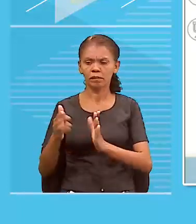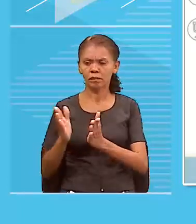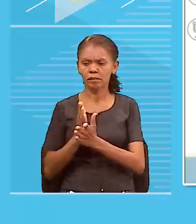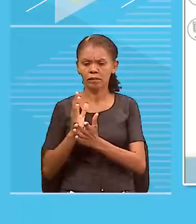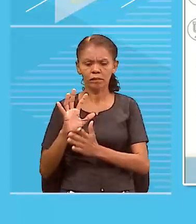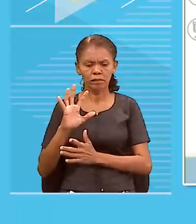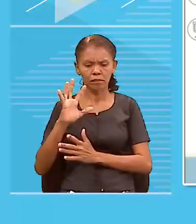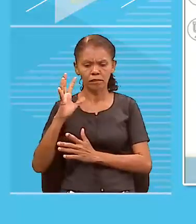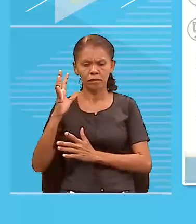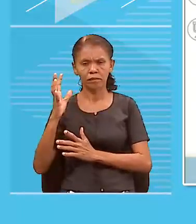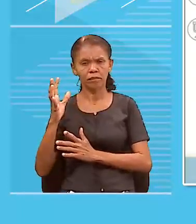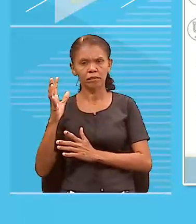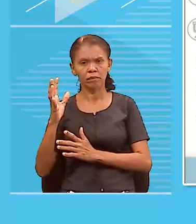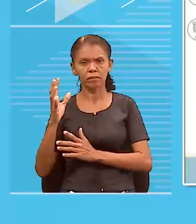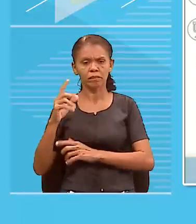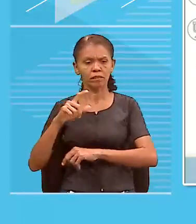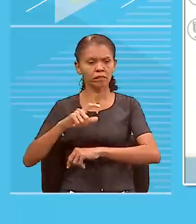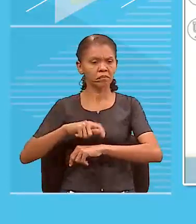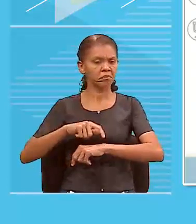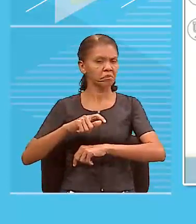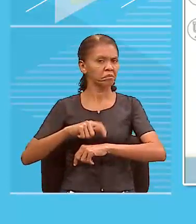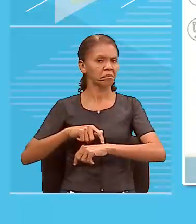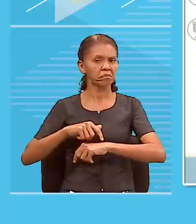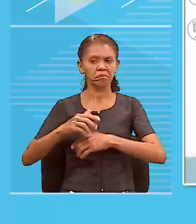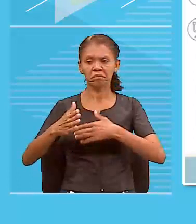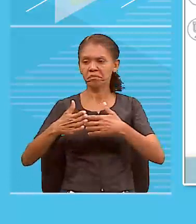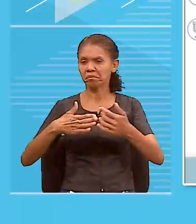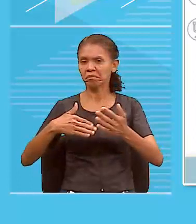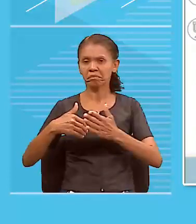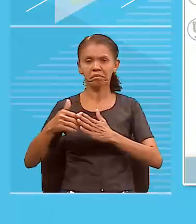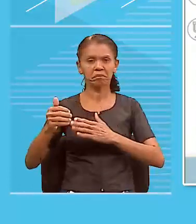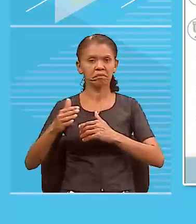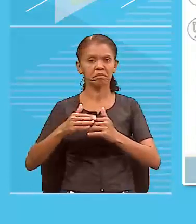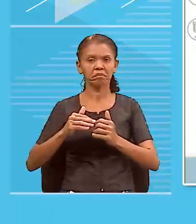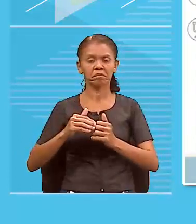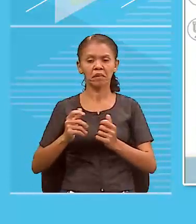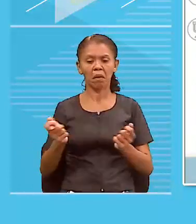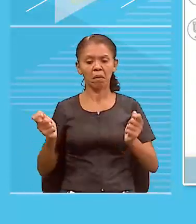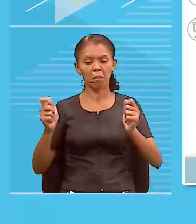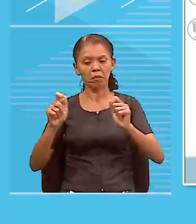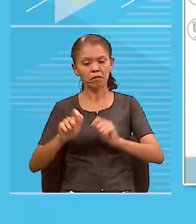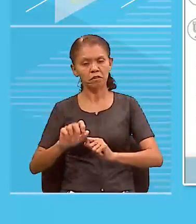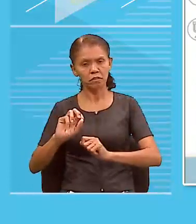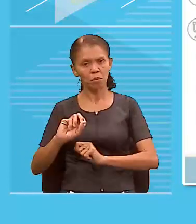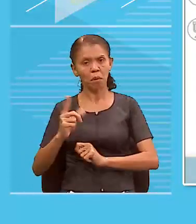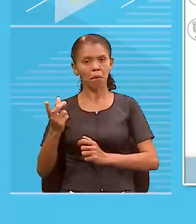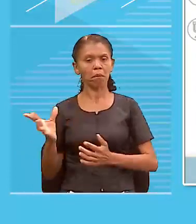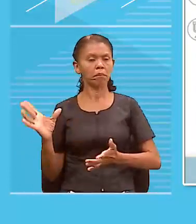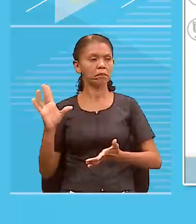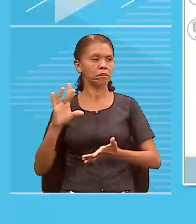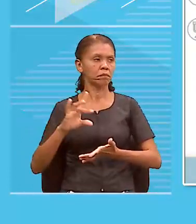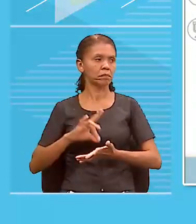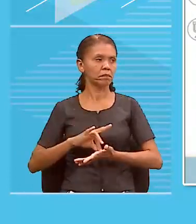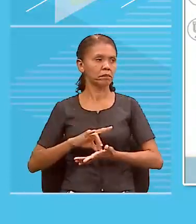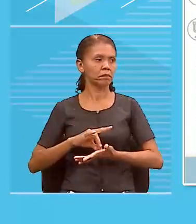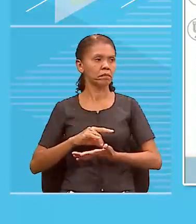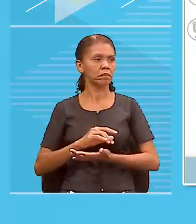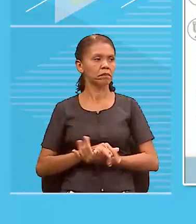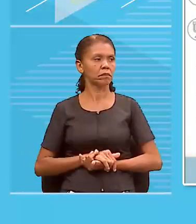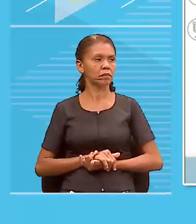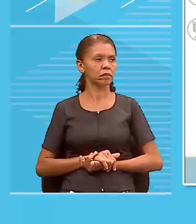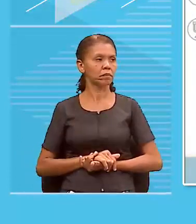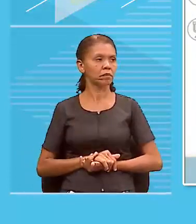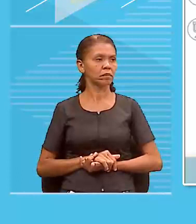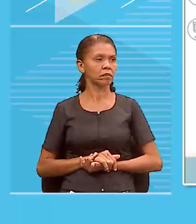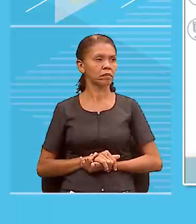possível real tá bacana então um modo imperativo indica um comando